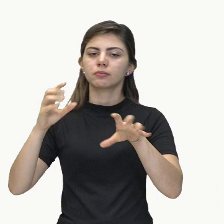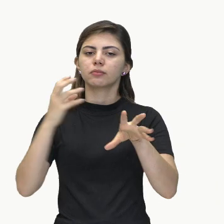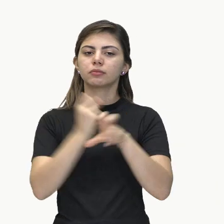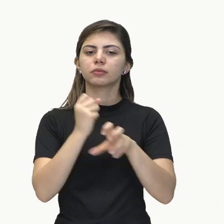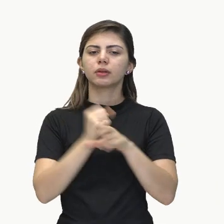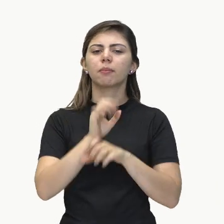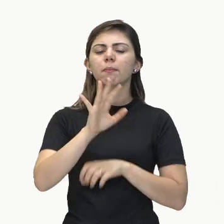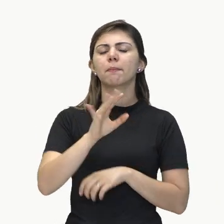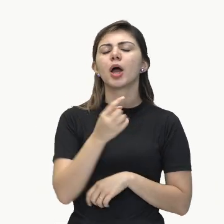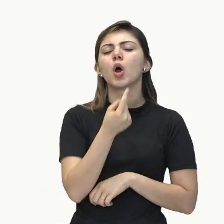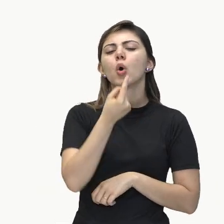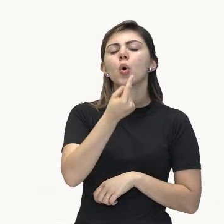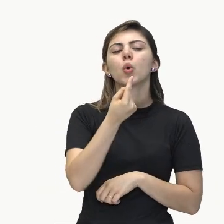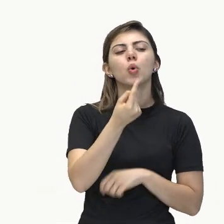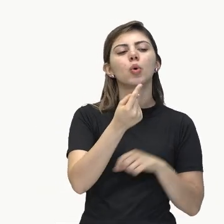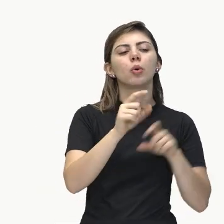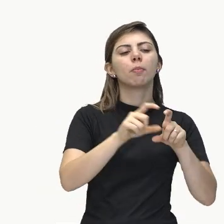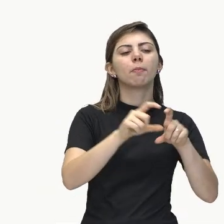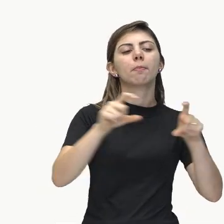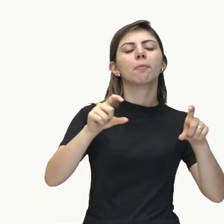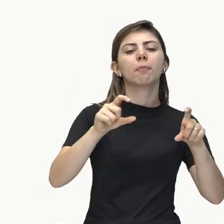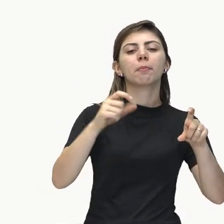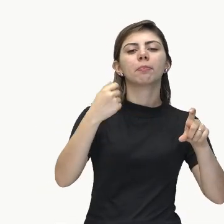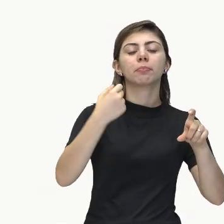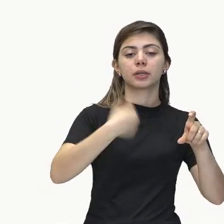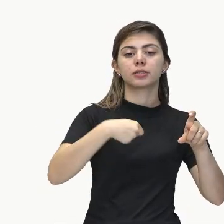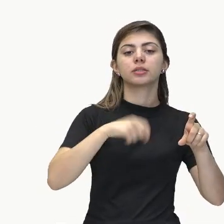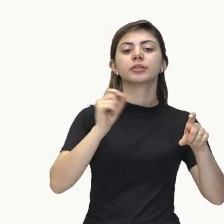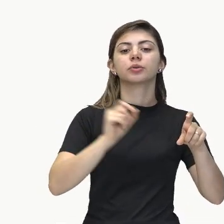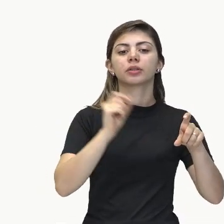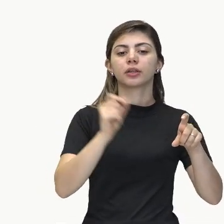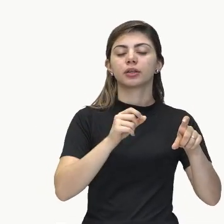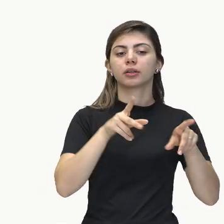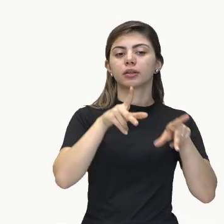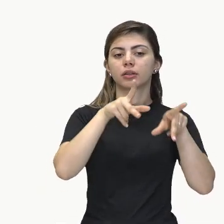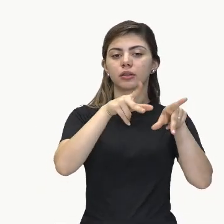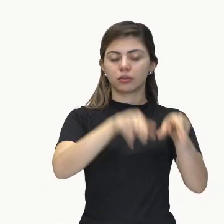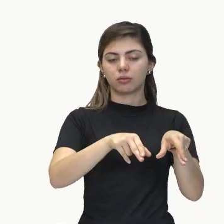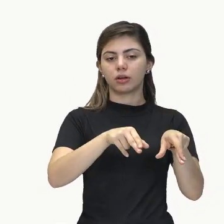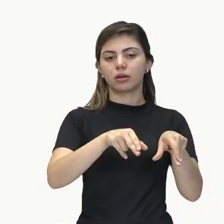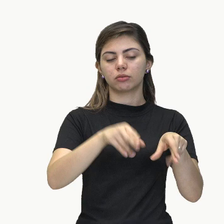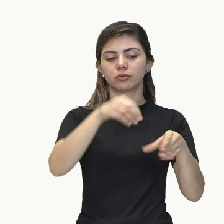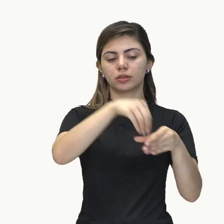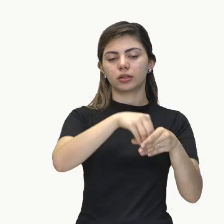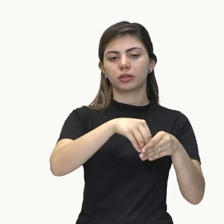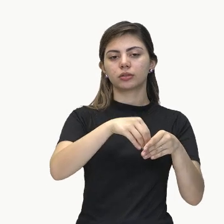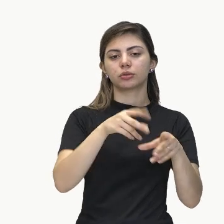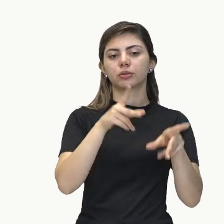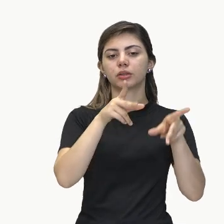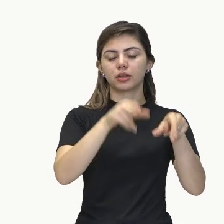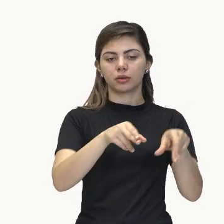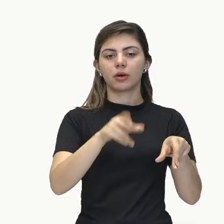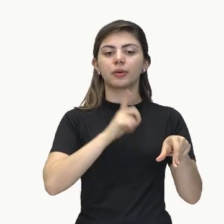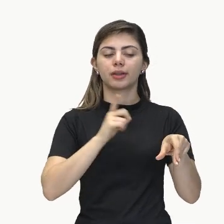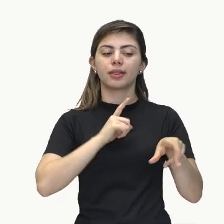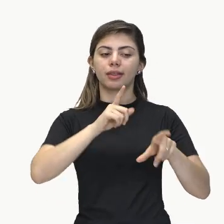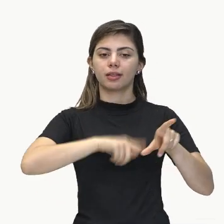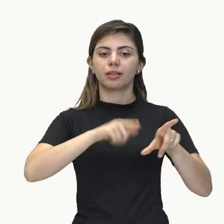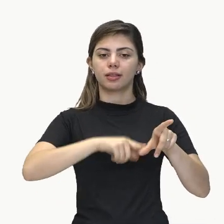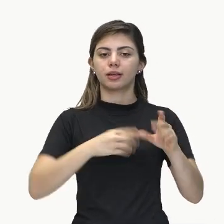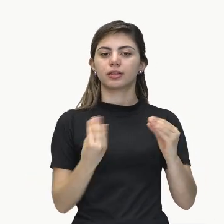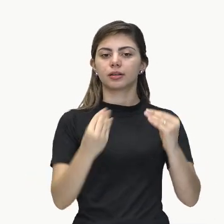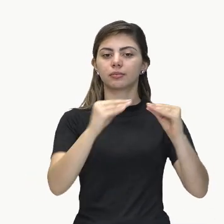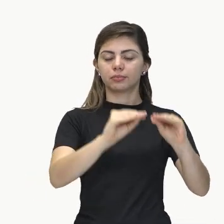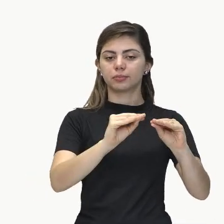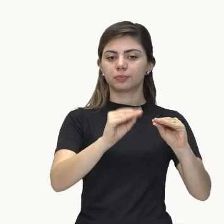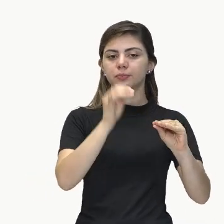Uma equação ela precisa ter um sinal de igual e ela precisa possuir pelo menos uma letra. Tá? Aqui no